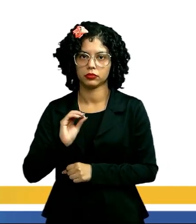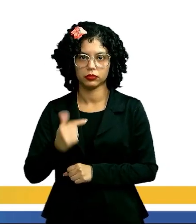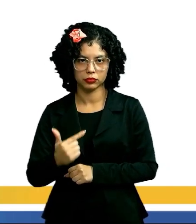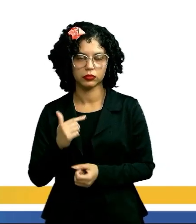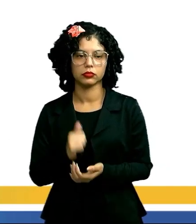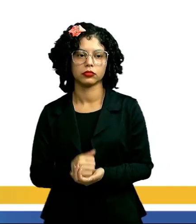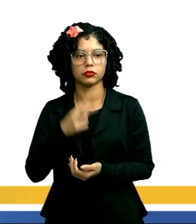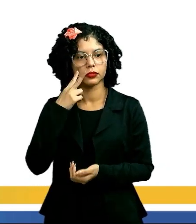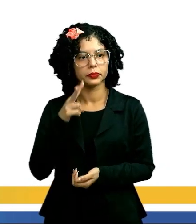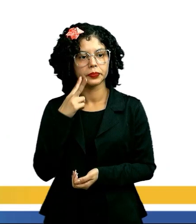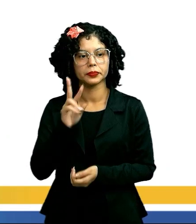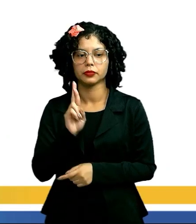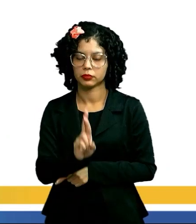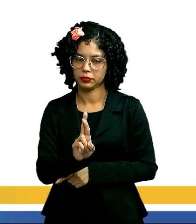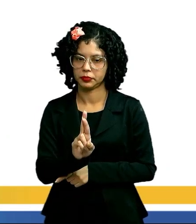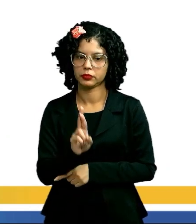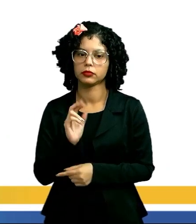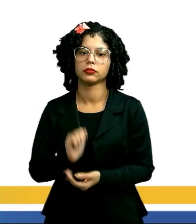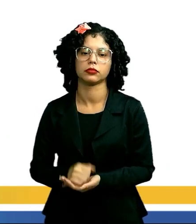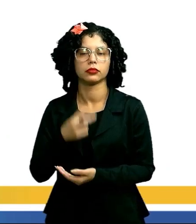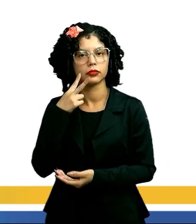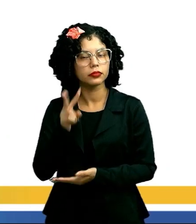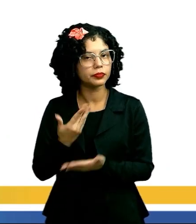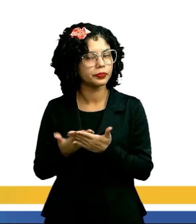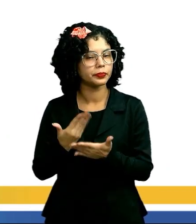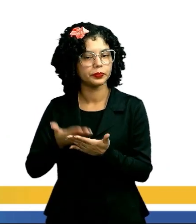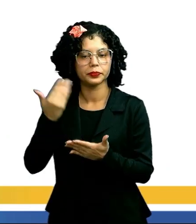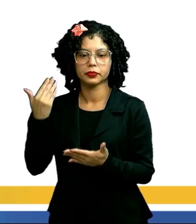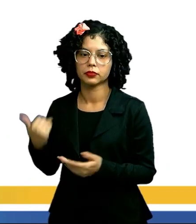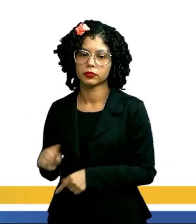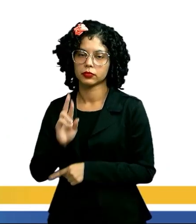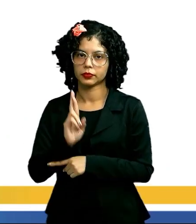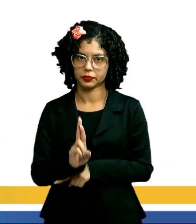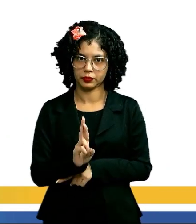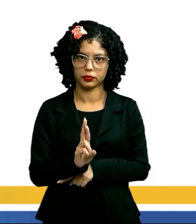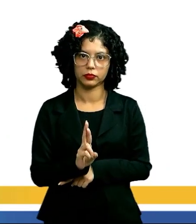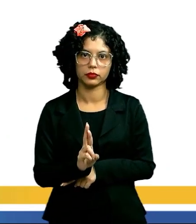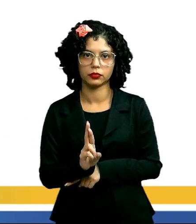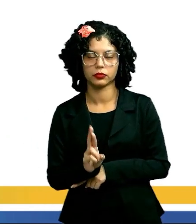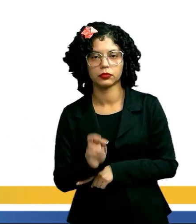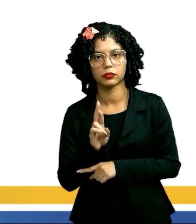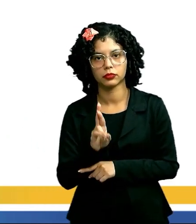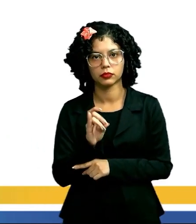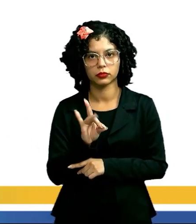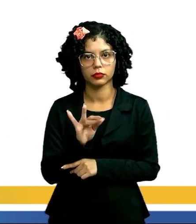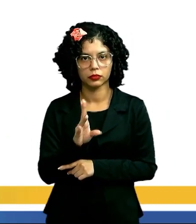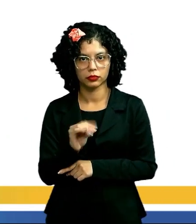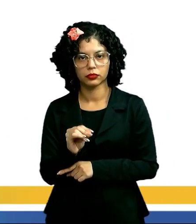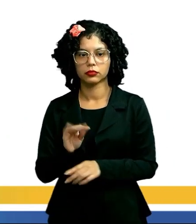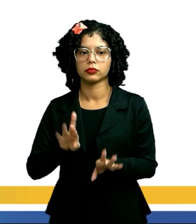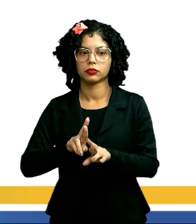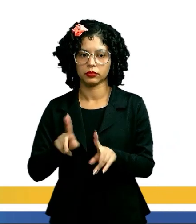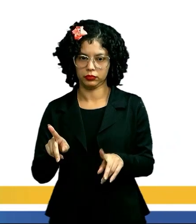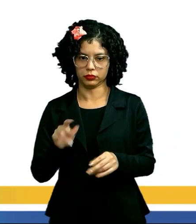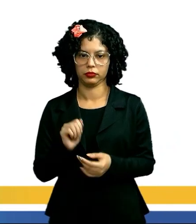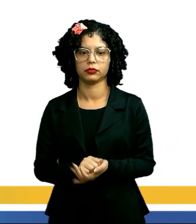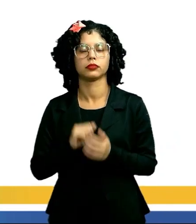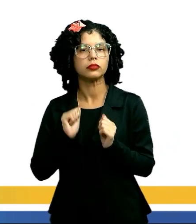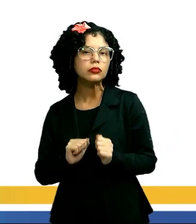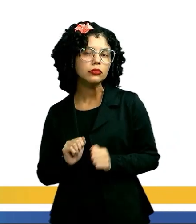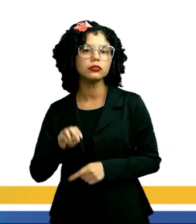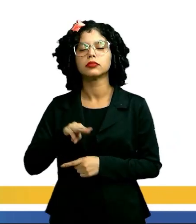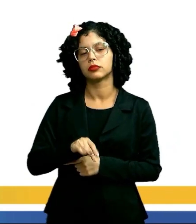carbono, veja aí na tela que tem um R, e nós vimos nas nossas aulas que esse R ele vem de radical, né, de ramificação, que aí pode